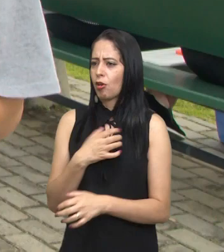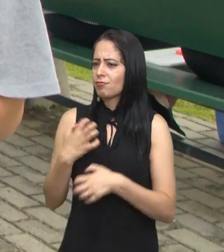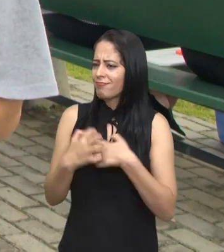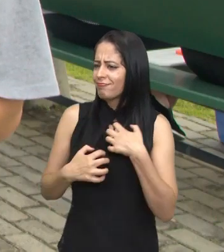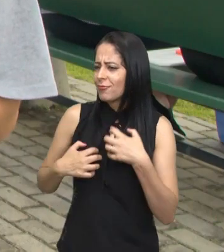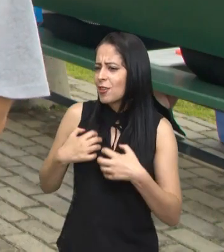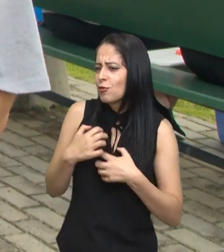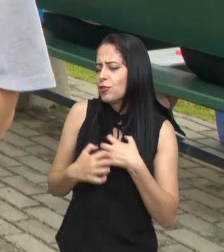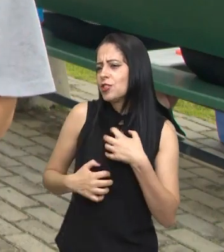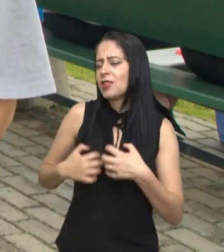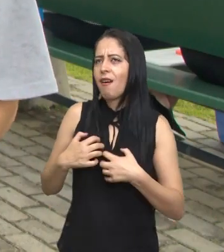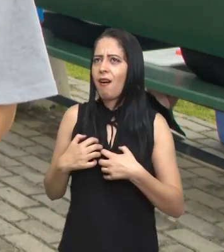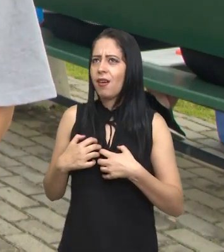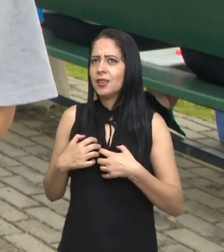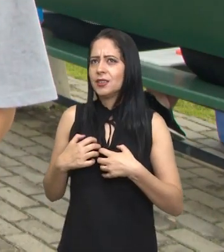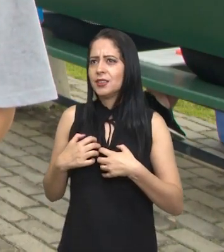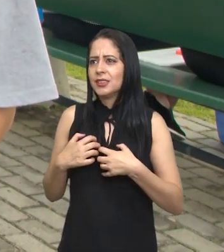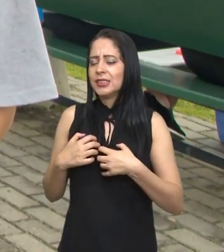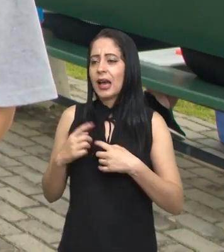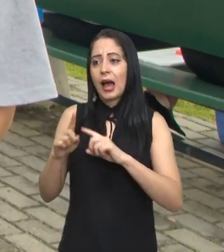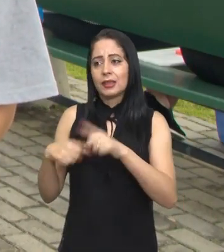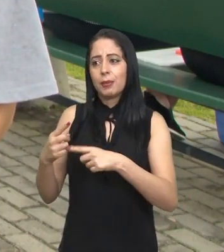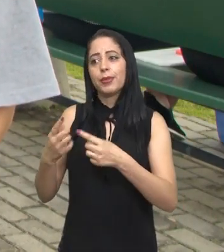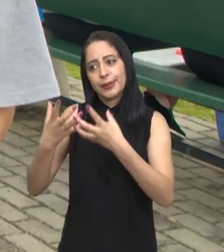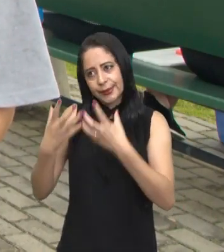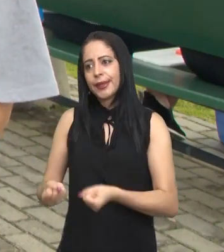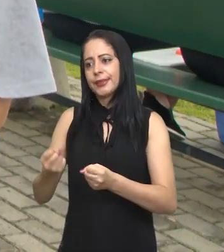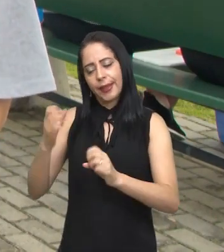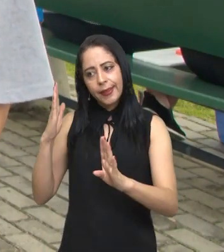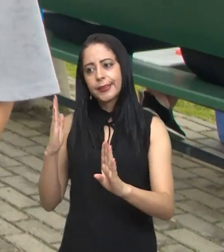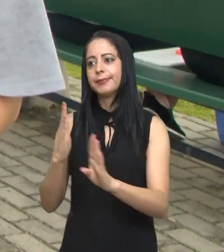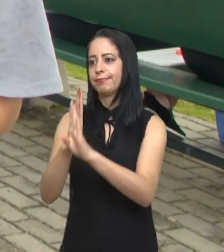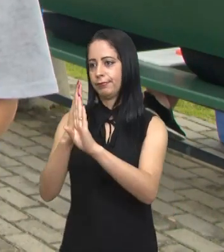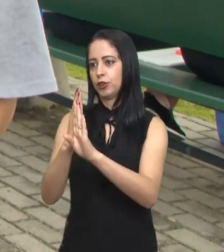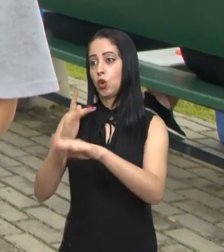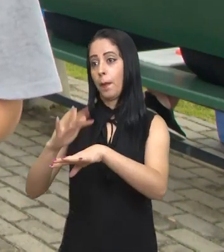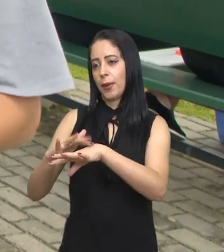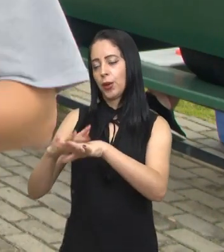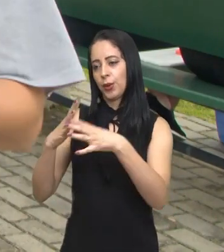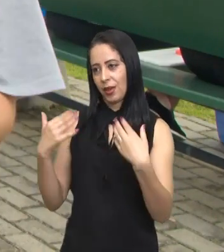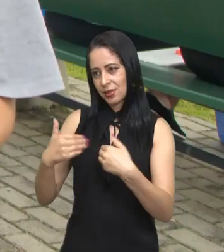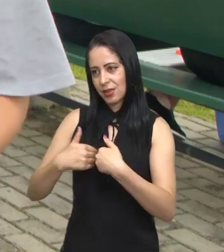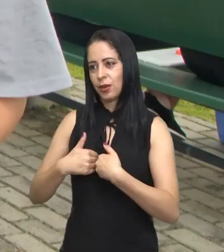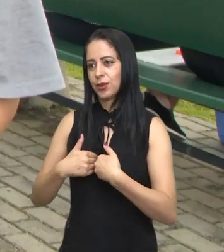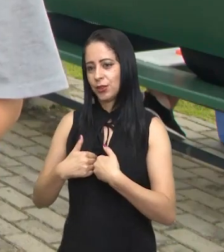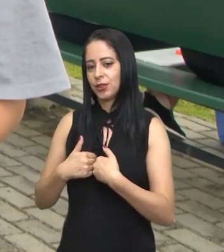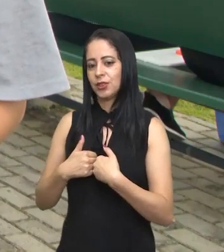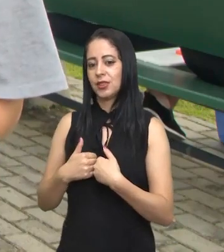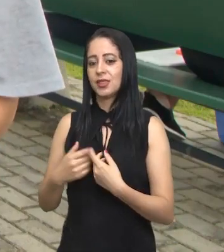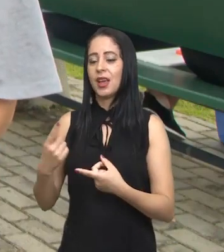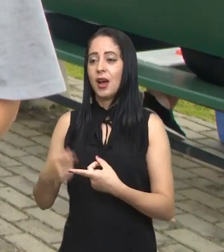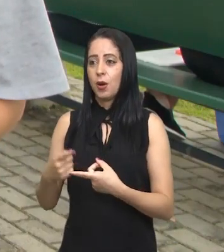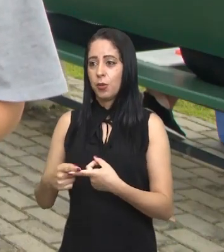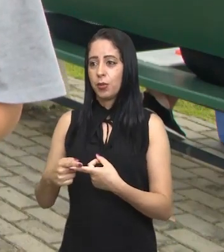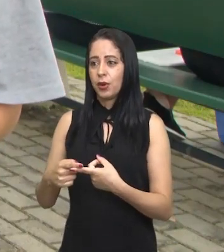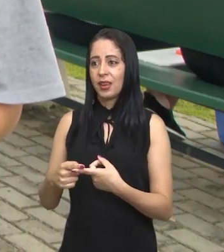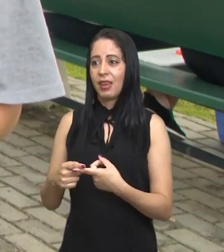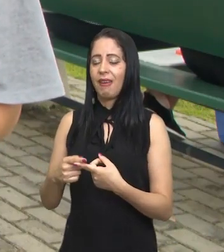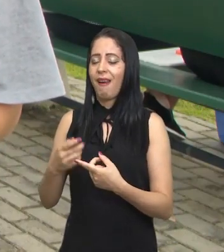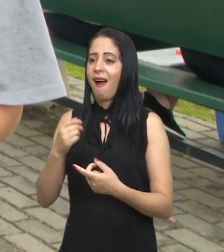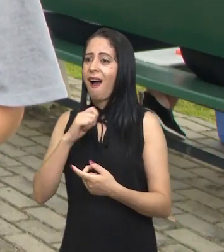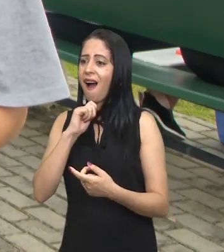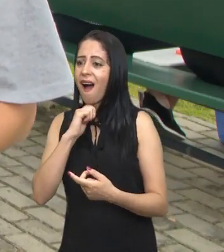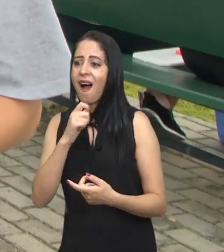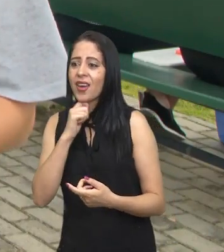angústia depois de aceitação né do do diagnóstico do luto por esse diagnóstico pra gente tá entrando no mundo que ainda